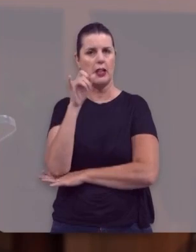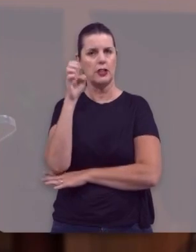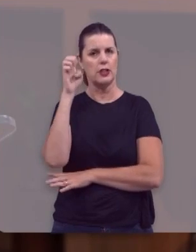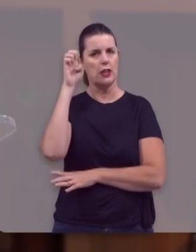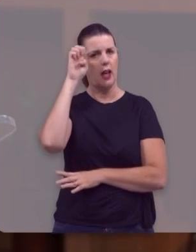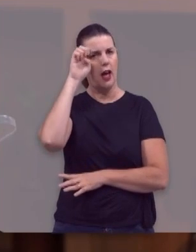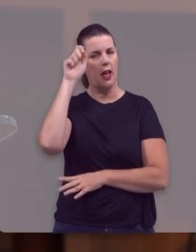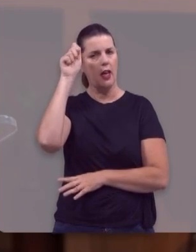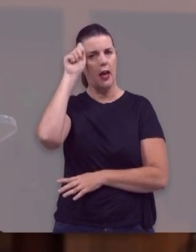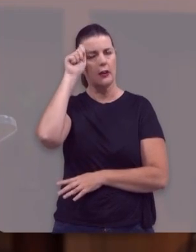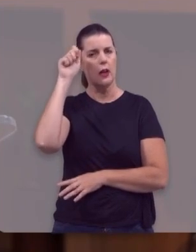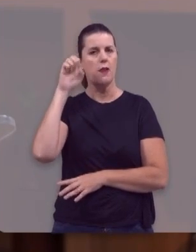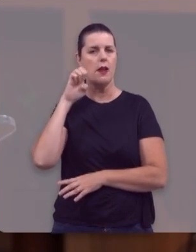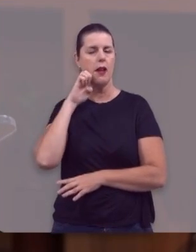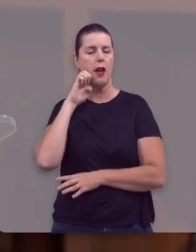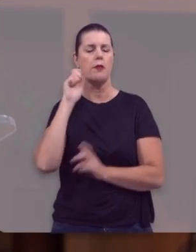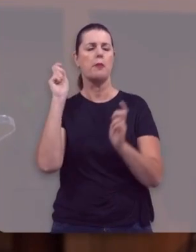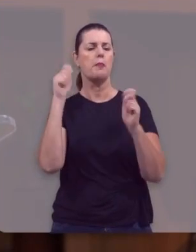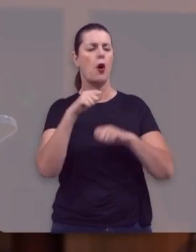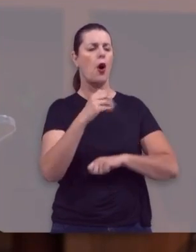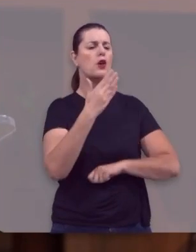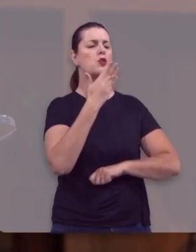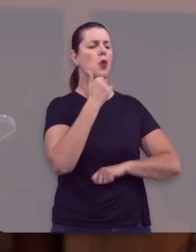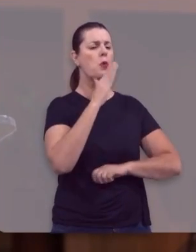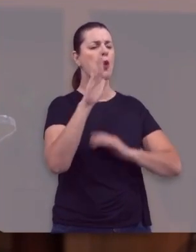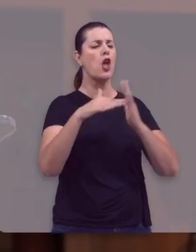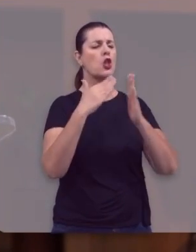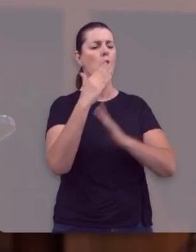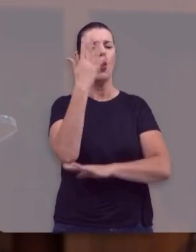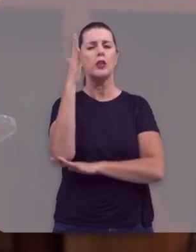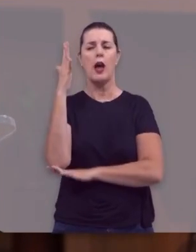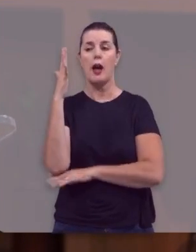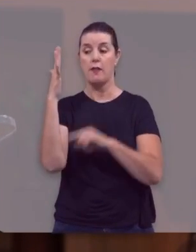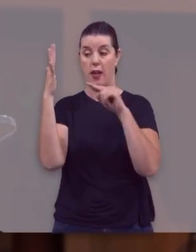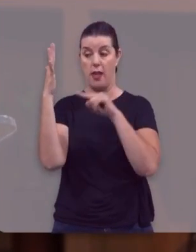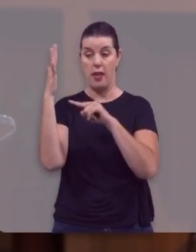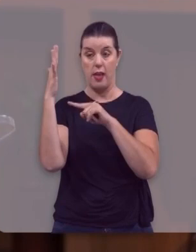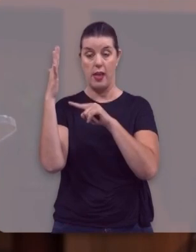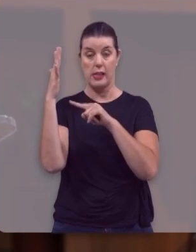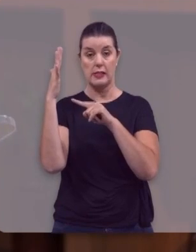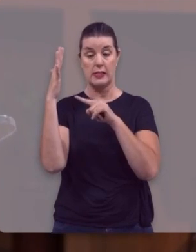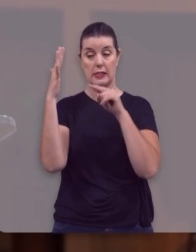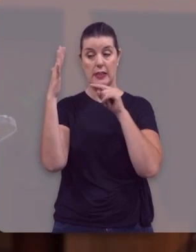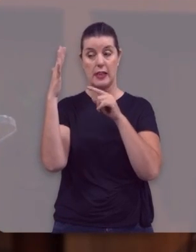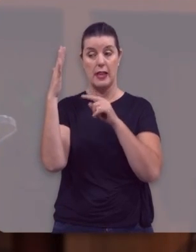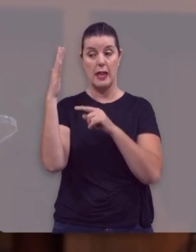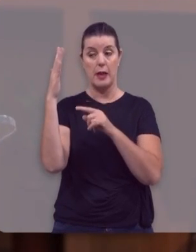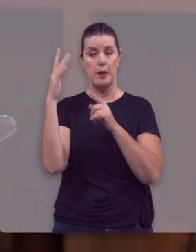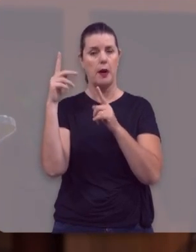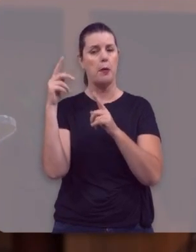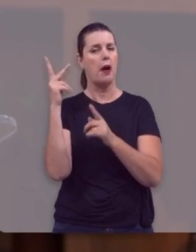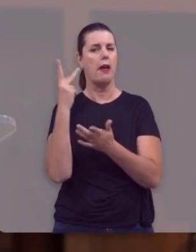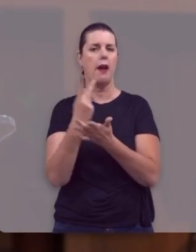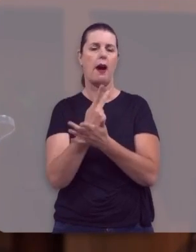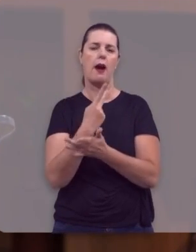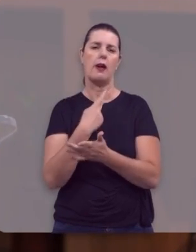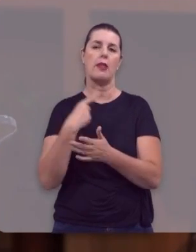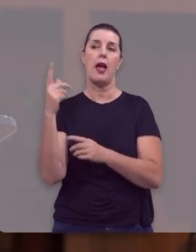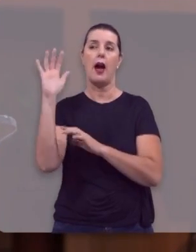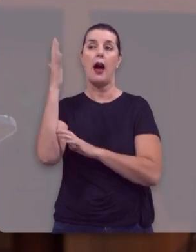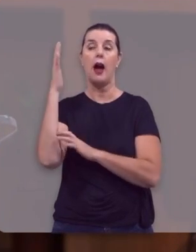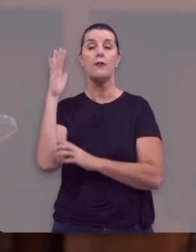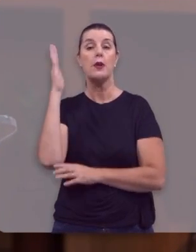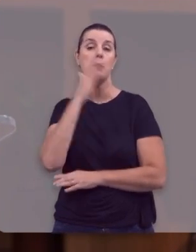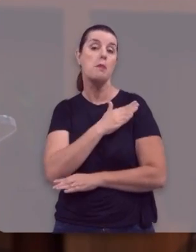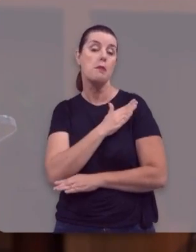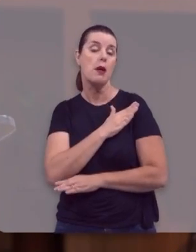podereis comer de todas as árvores do jardim livremente, mas da árvore da ciência do bem e do mal, dela não comereis, porque no dia em que